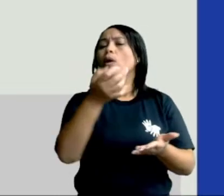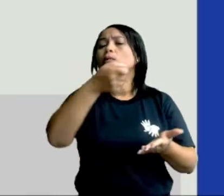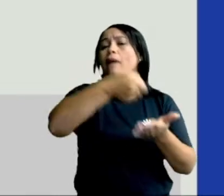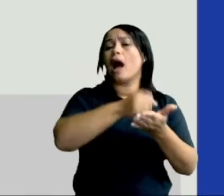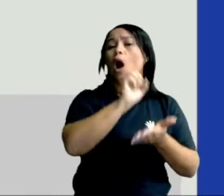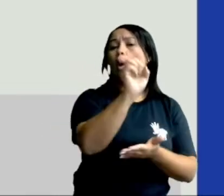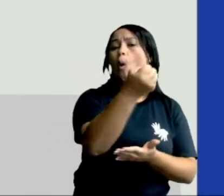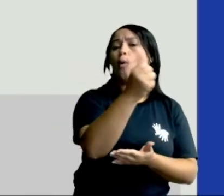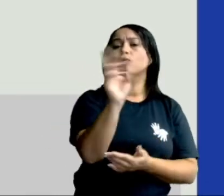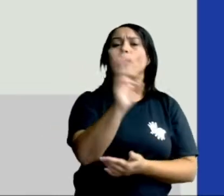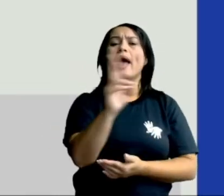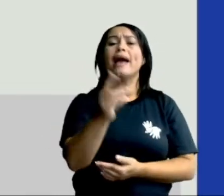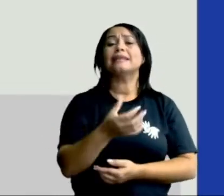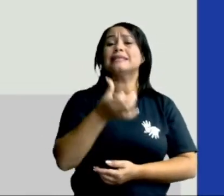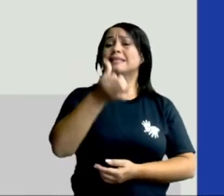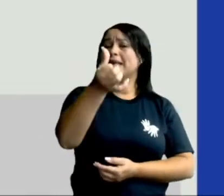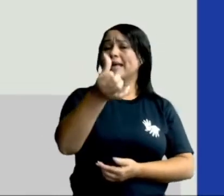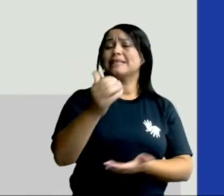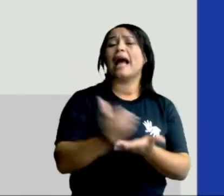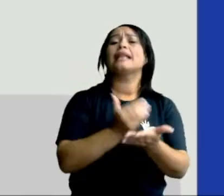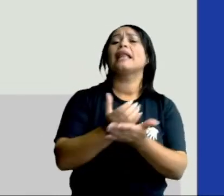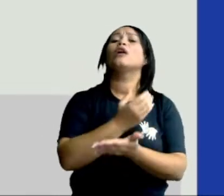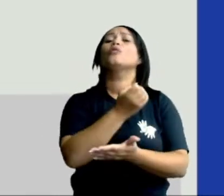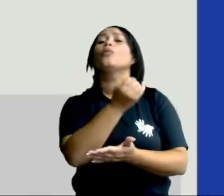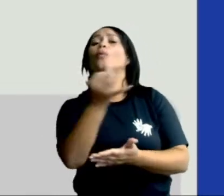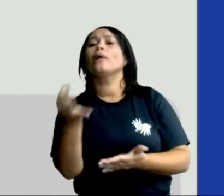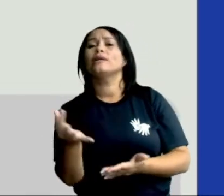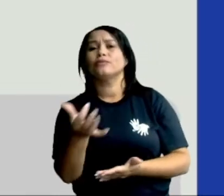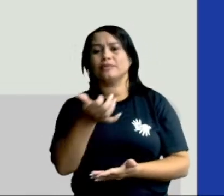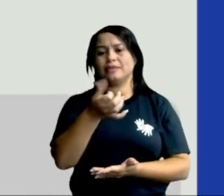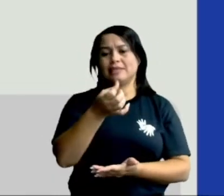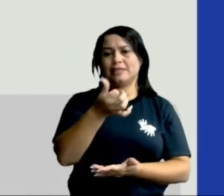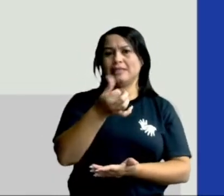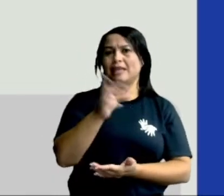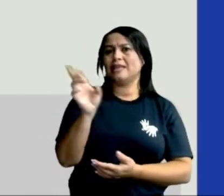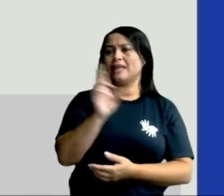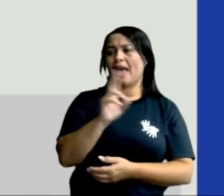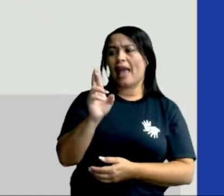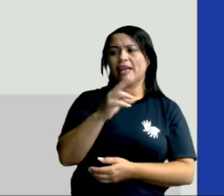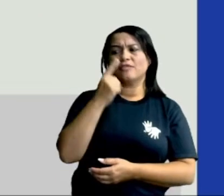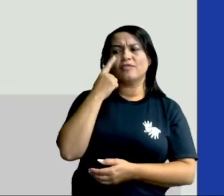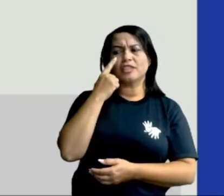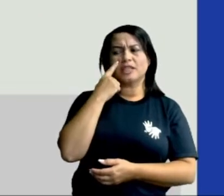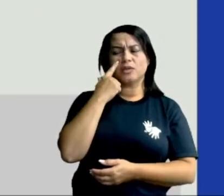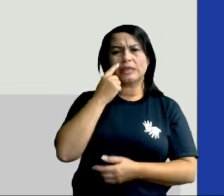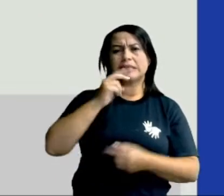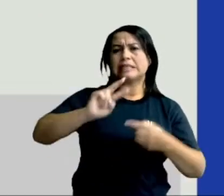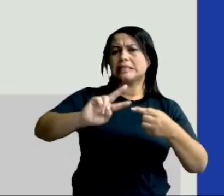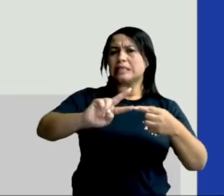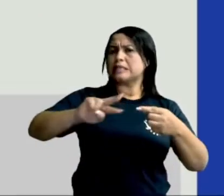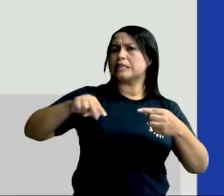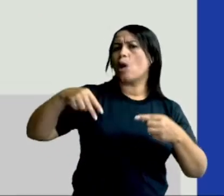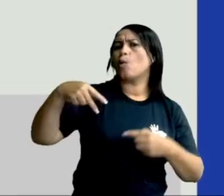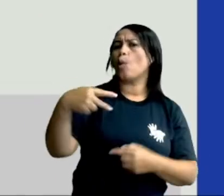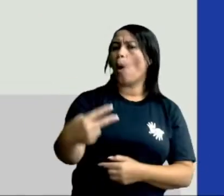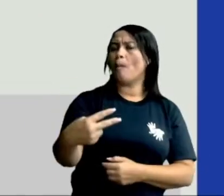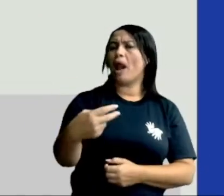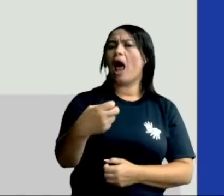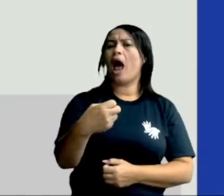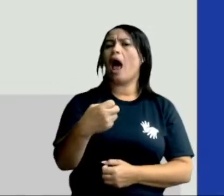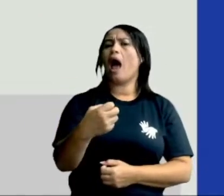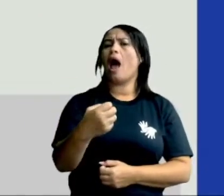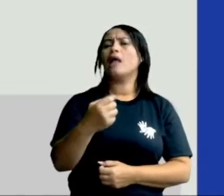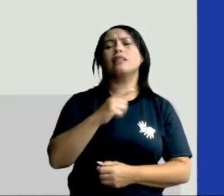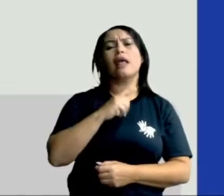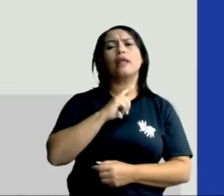6 cadernos custará R$ 16,00. Observe que se dobrarmos o número de